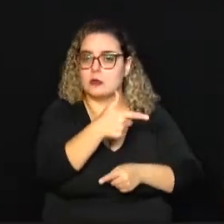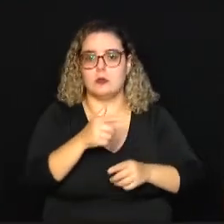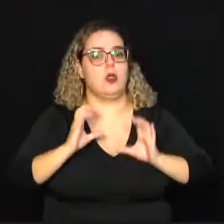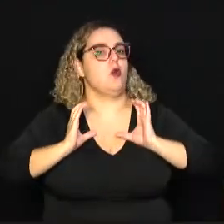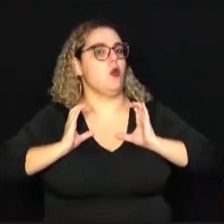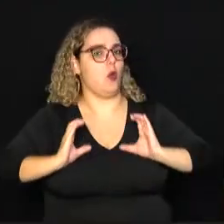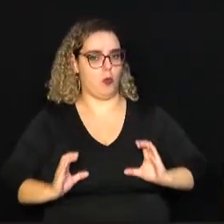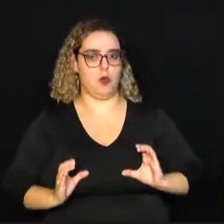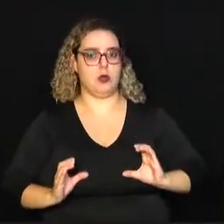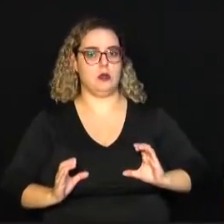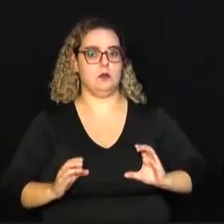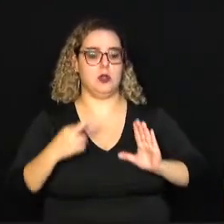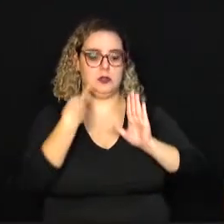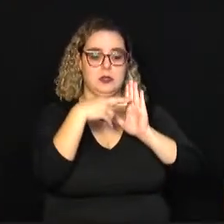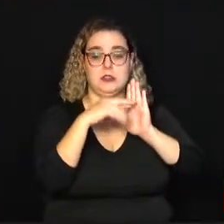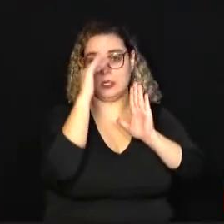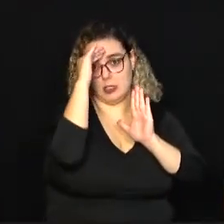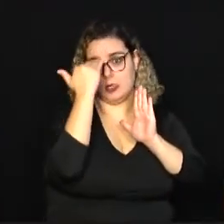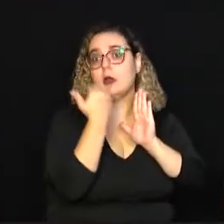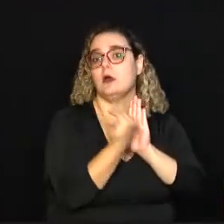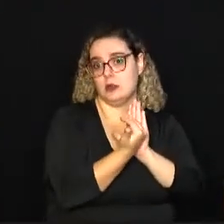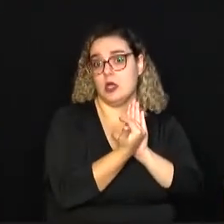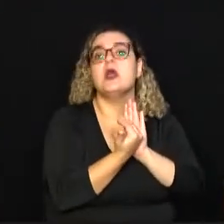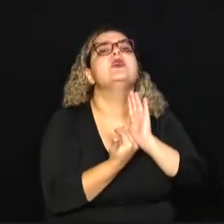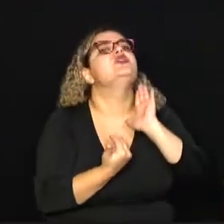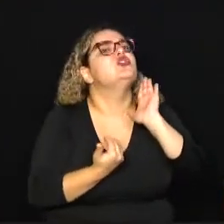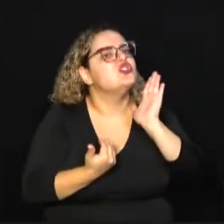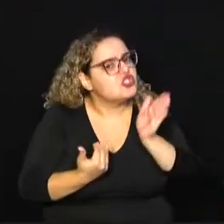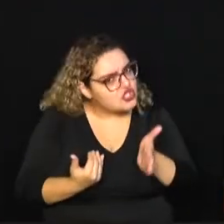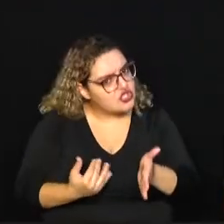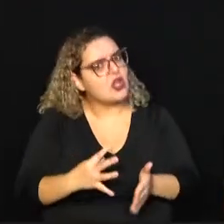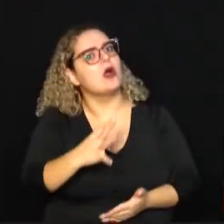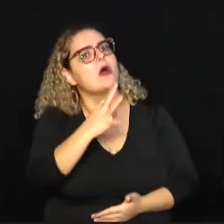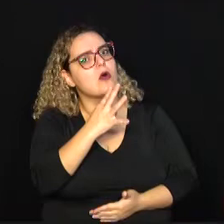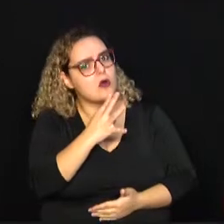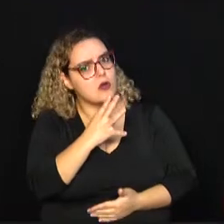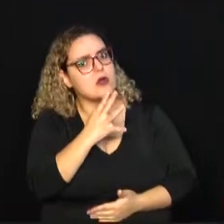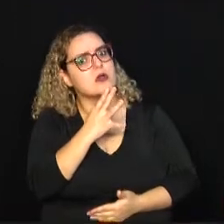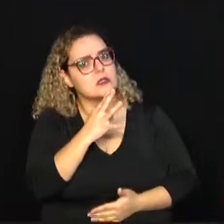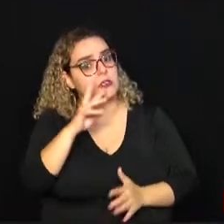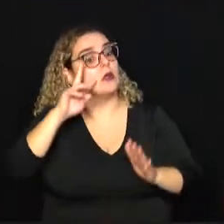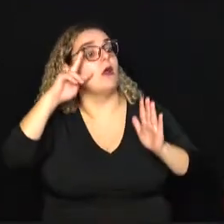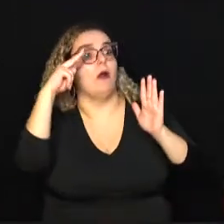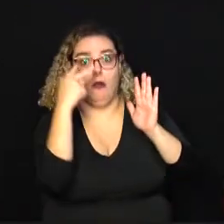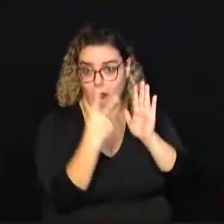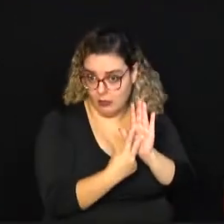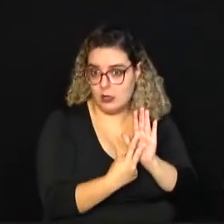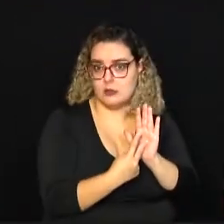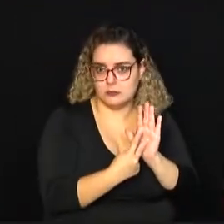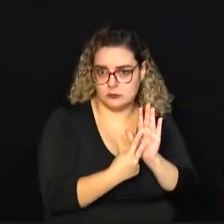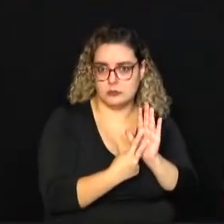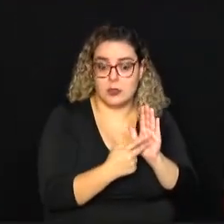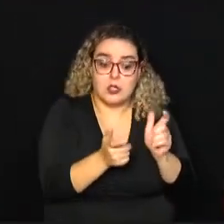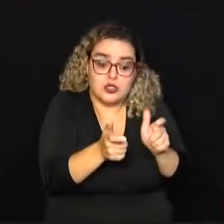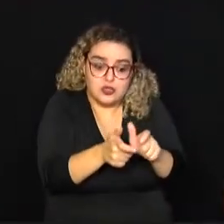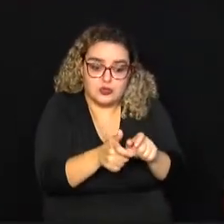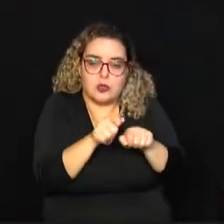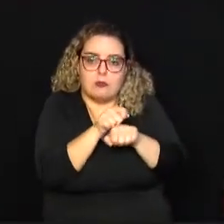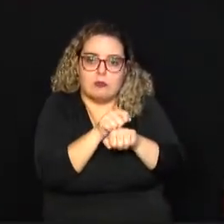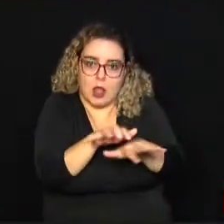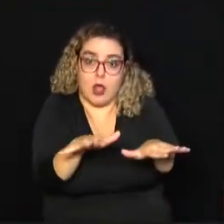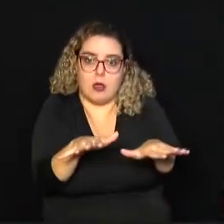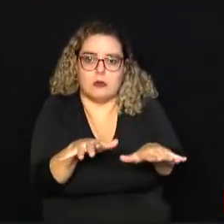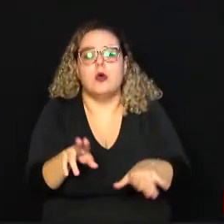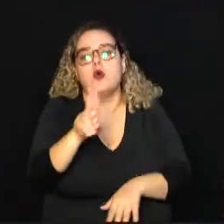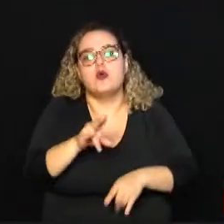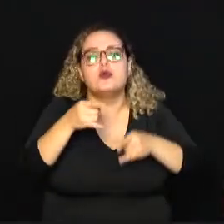medidas de prevenção e proteção já conhecidas e reconhecidas, né, que diminuem a transmissão do vírus, como, por exemplo, o uso de